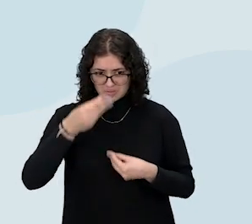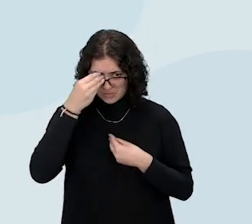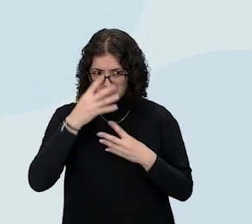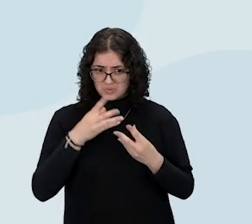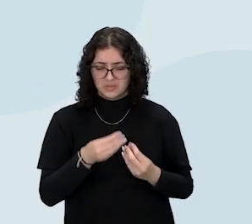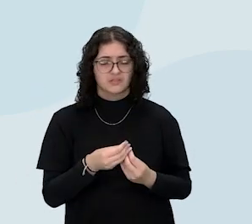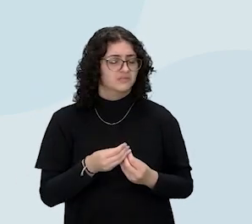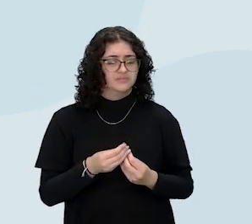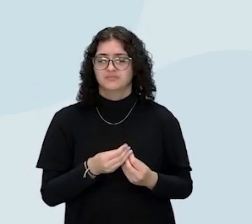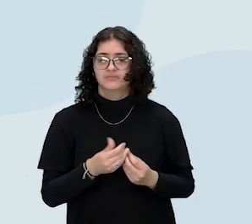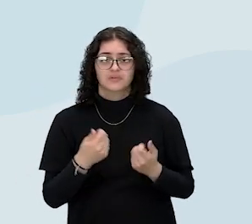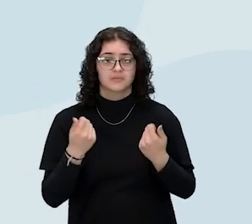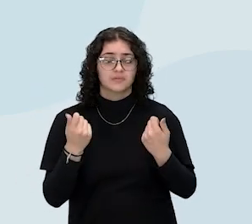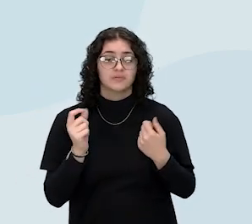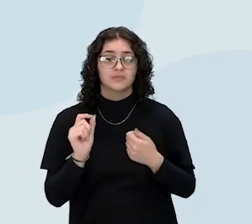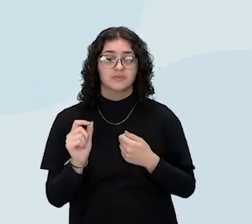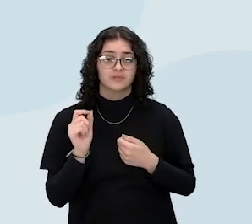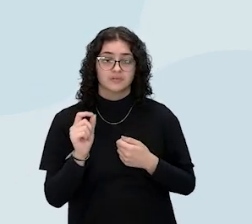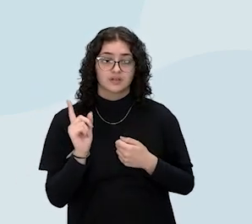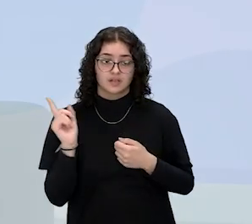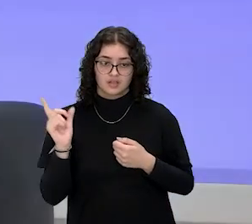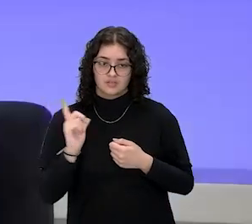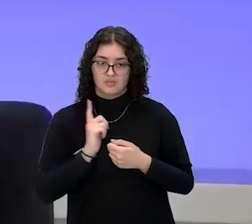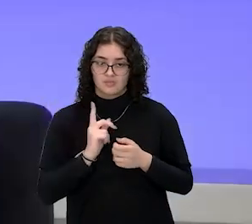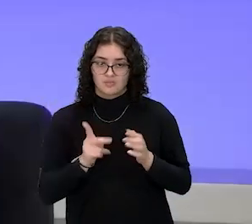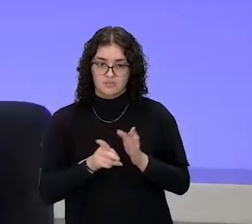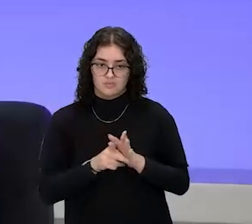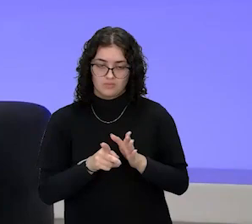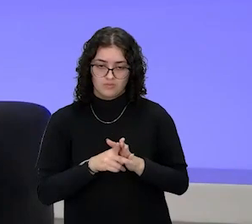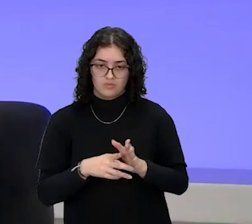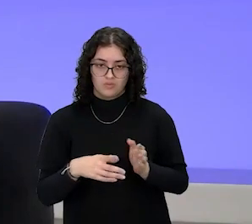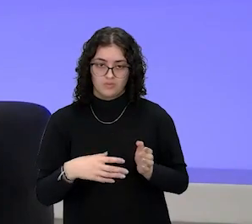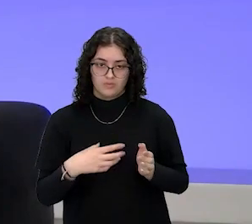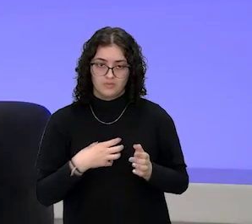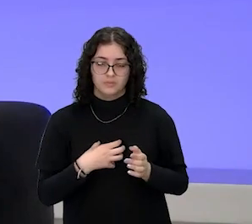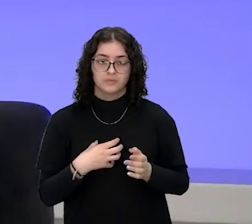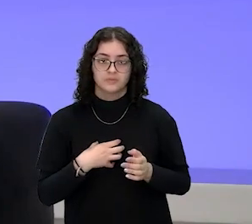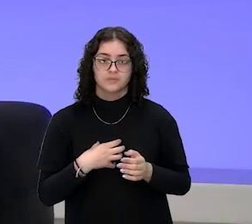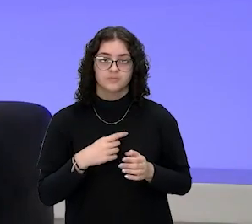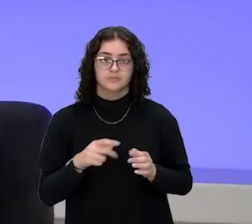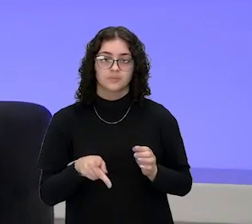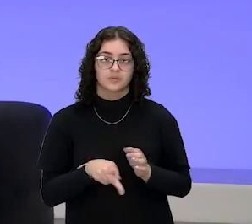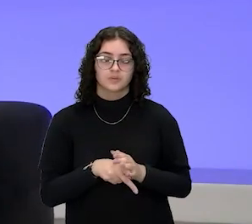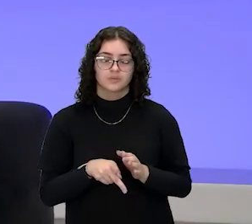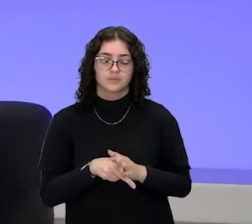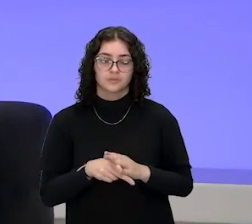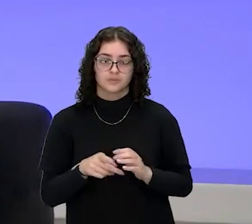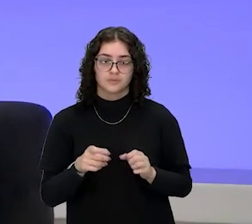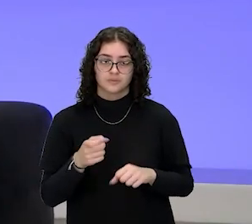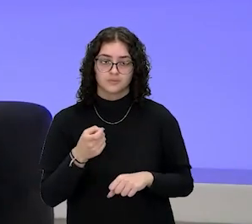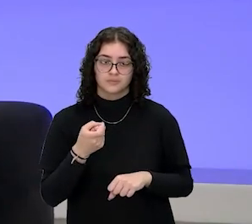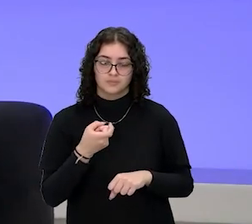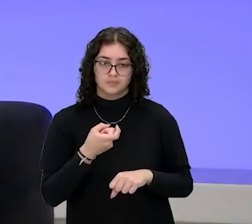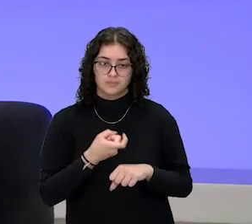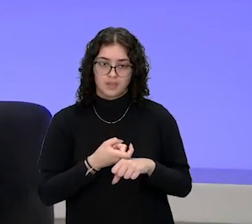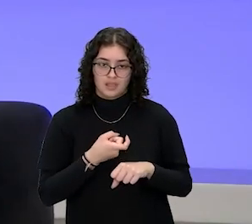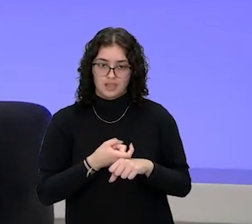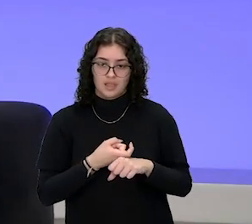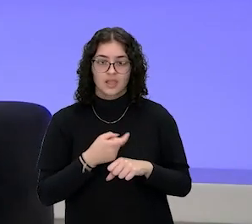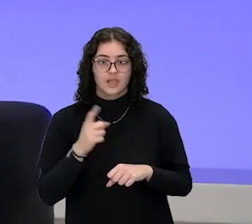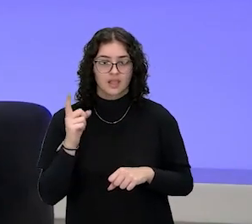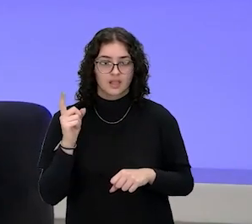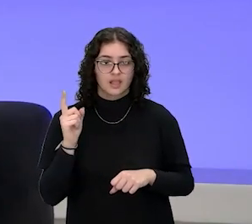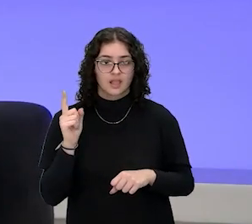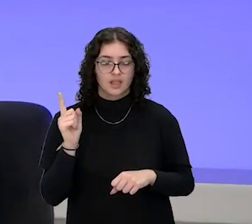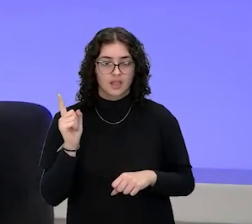mas precisa saber que se aquela condição, né, de rocha tem alumínio, a tendência dela é ser